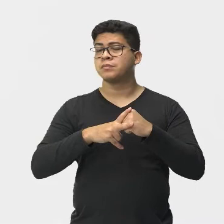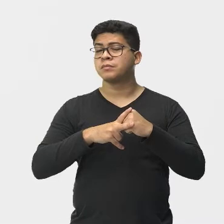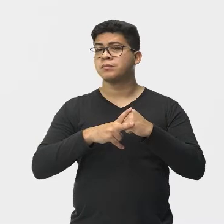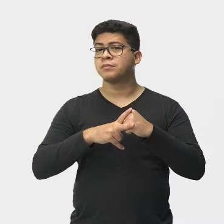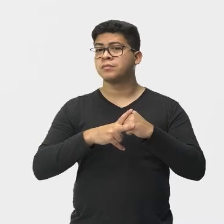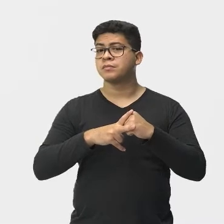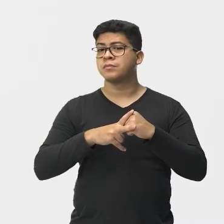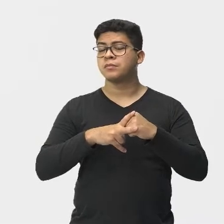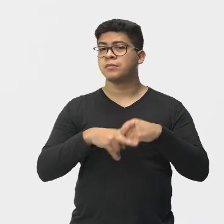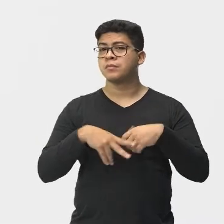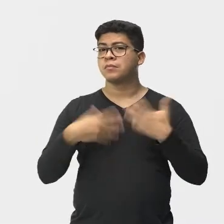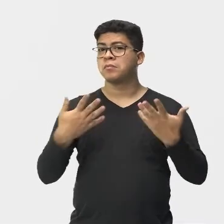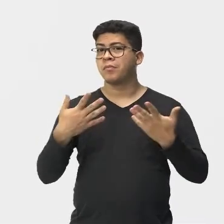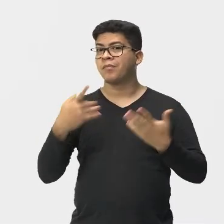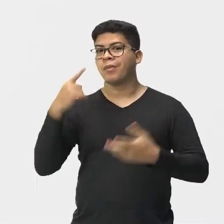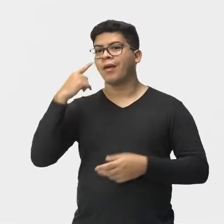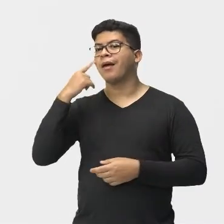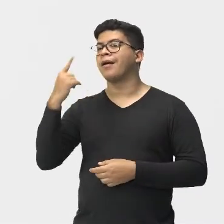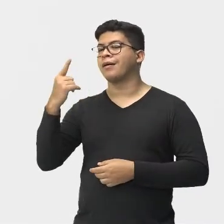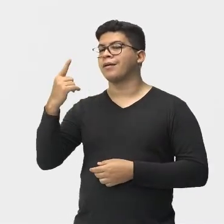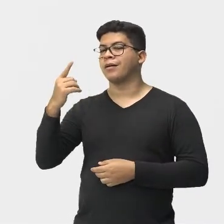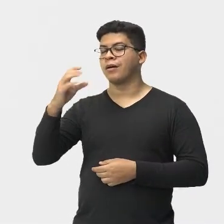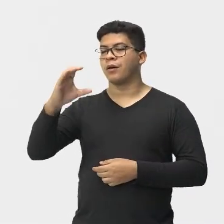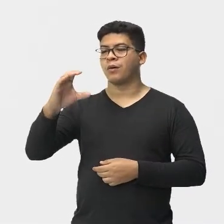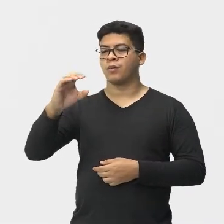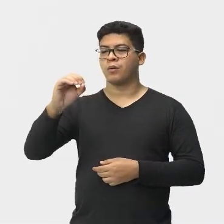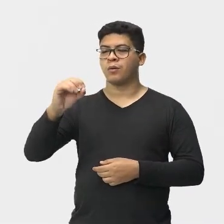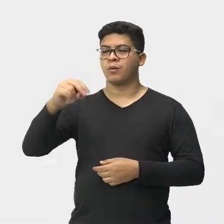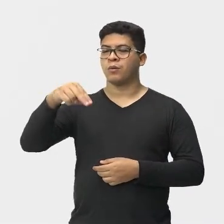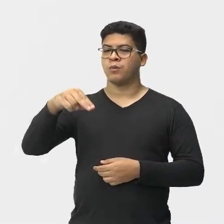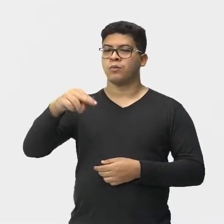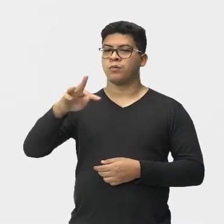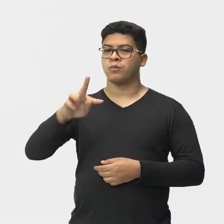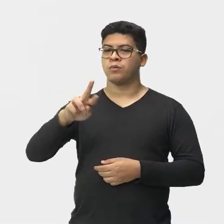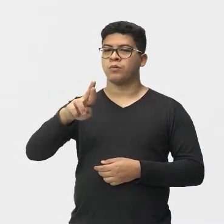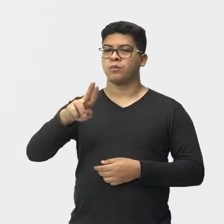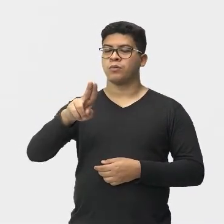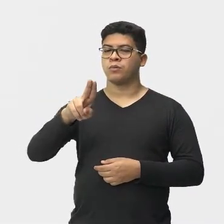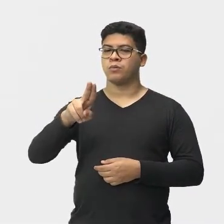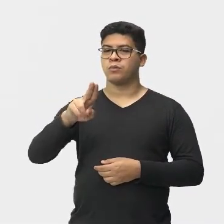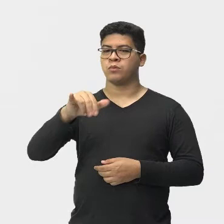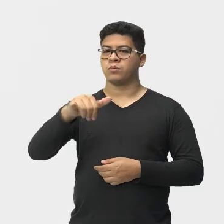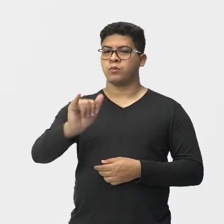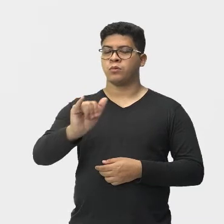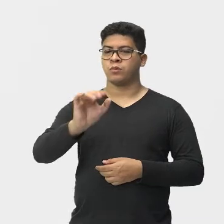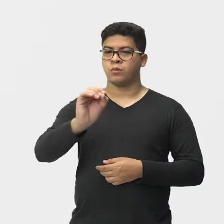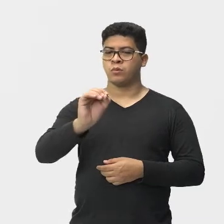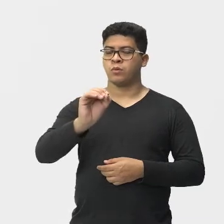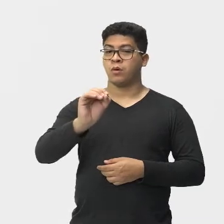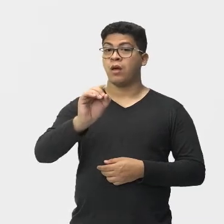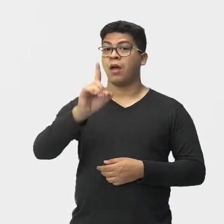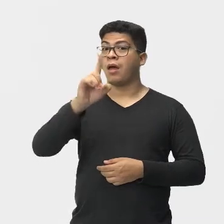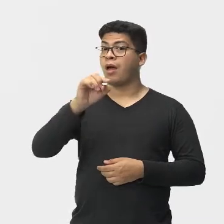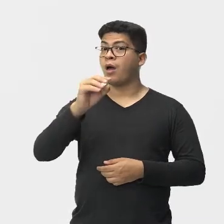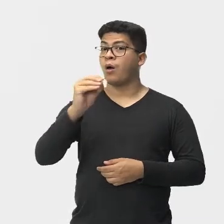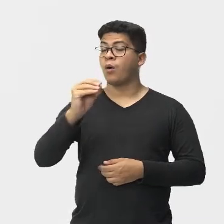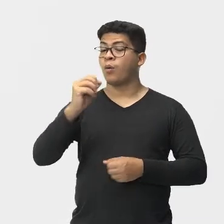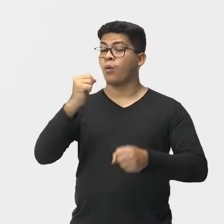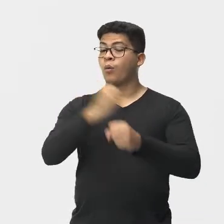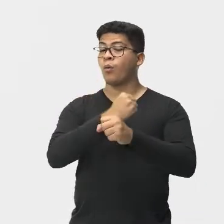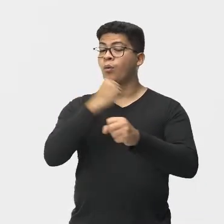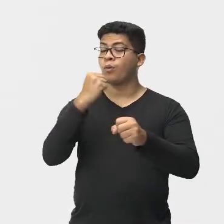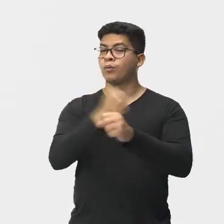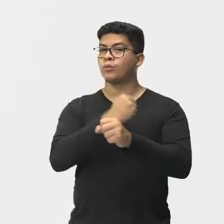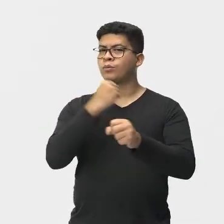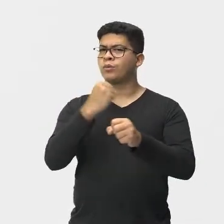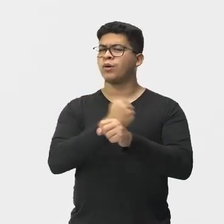vecino construyó. Aqui eu tenho, né? Se eu colocasse só isso, meu vizinho construiu, mas a gente ficaria nessa